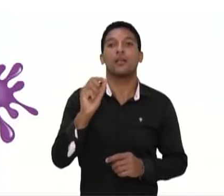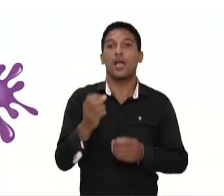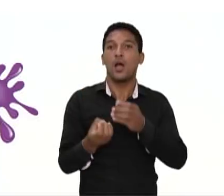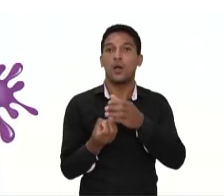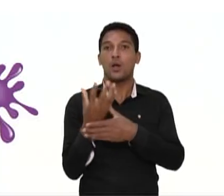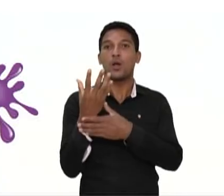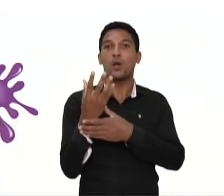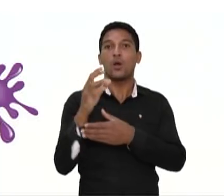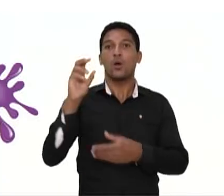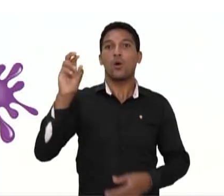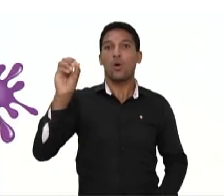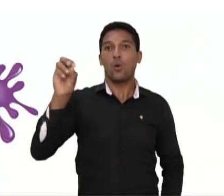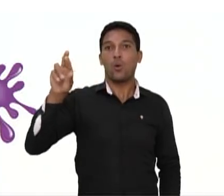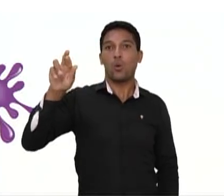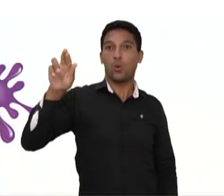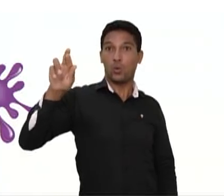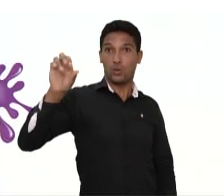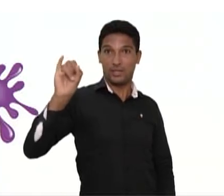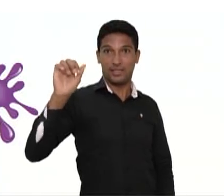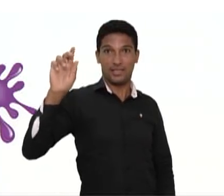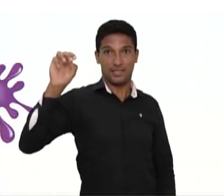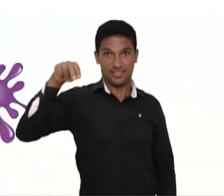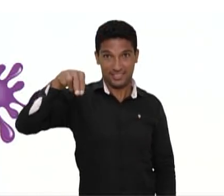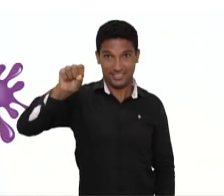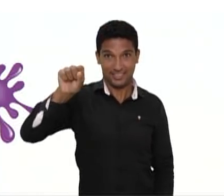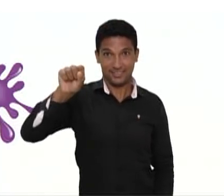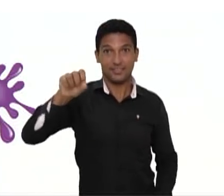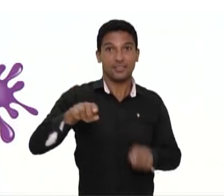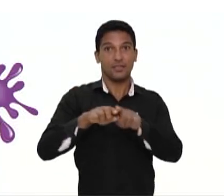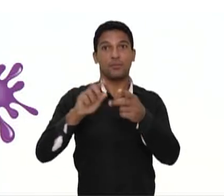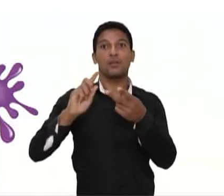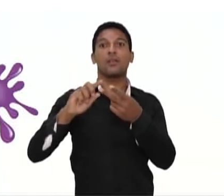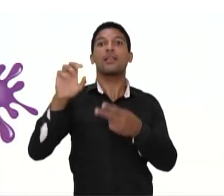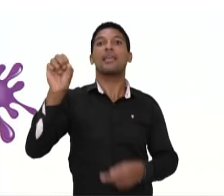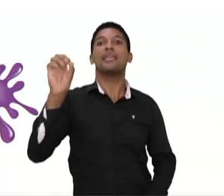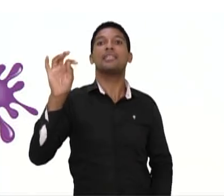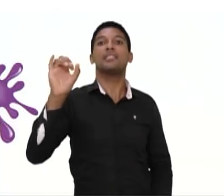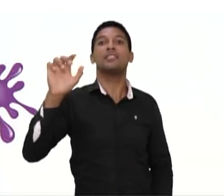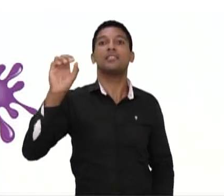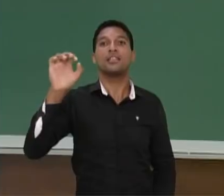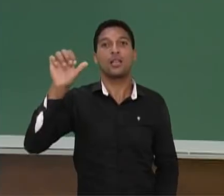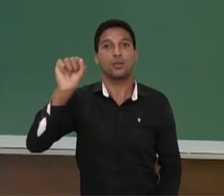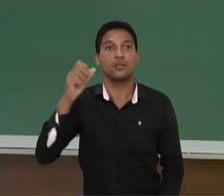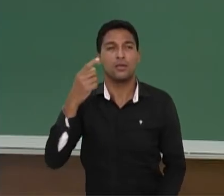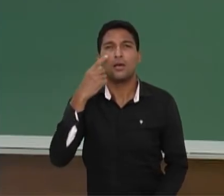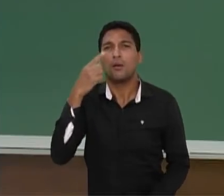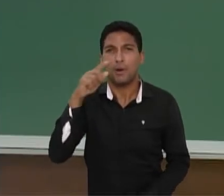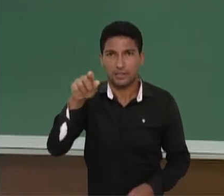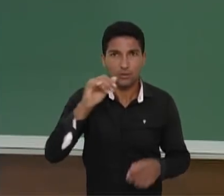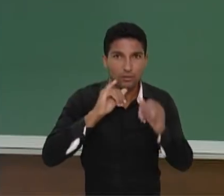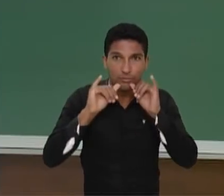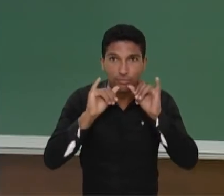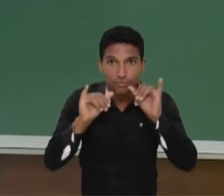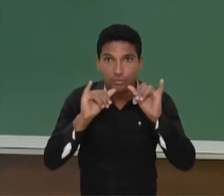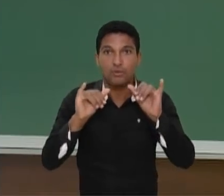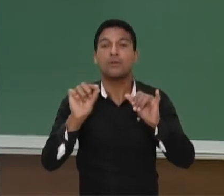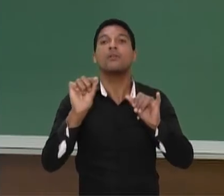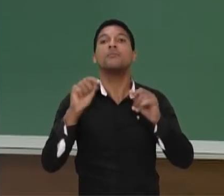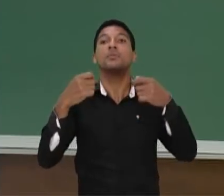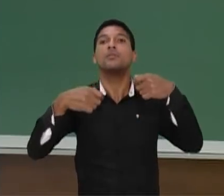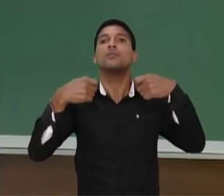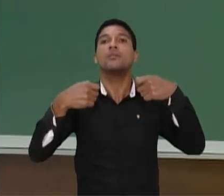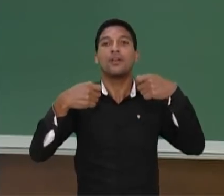Então, vamos lembrar, né? O que nós precisamos mesmo lembrar? Atividades obrigatórias, né? Fazer as atividades no